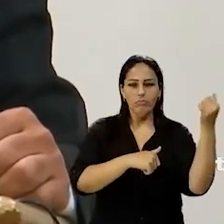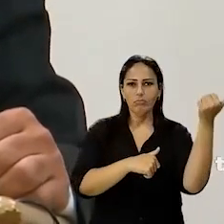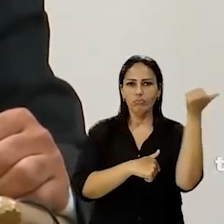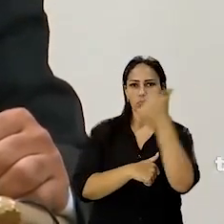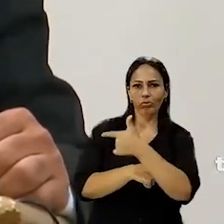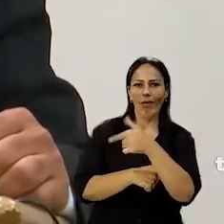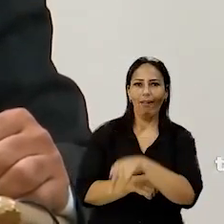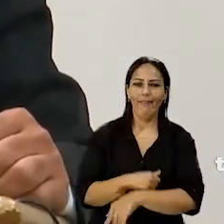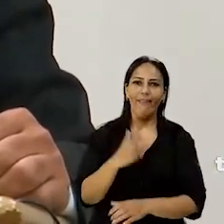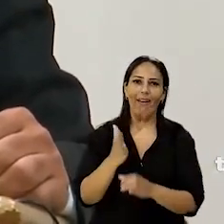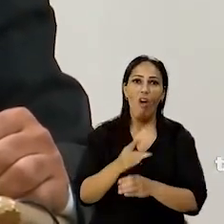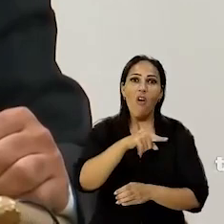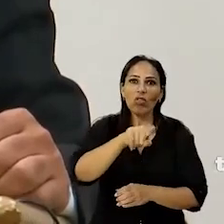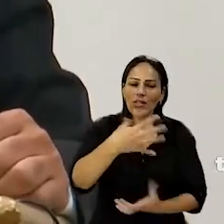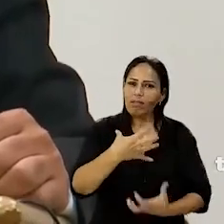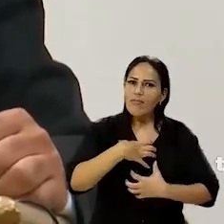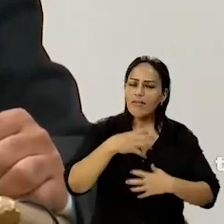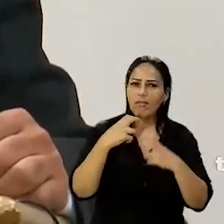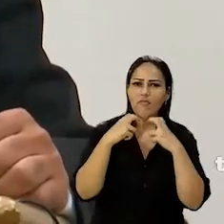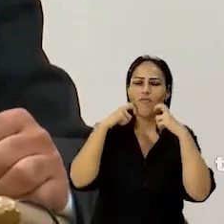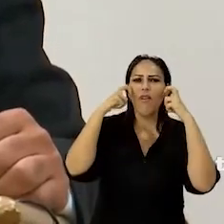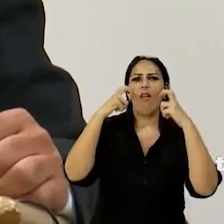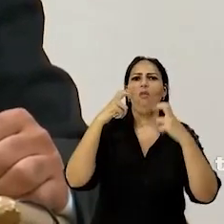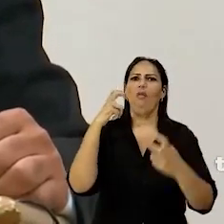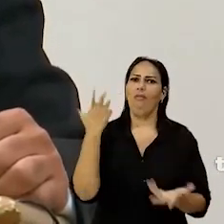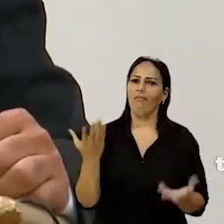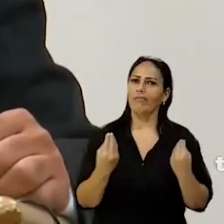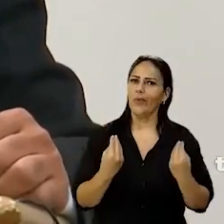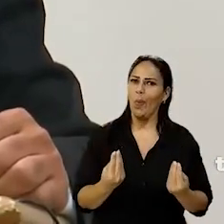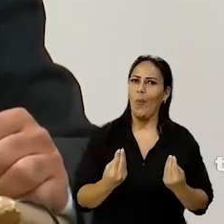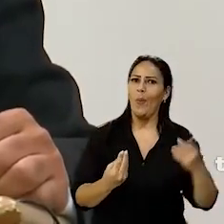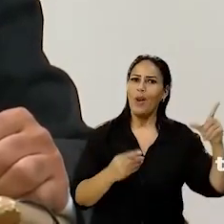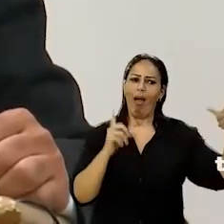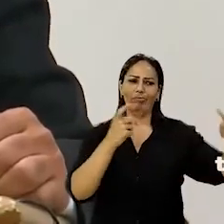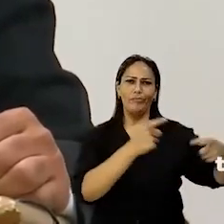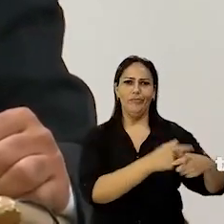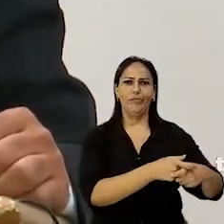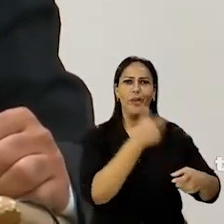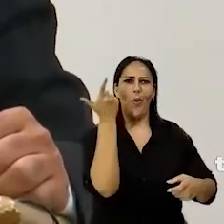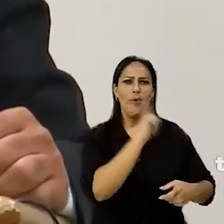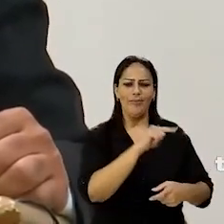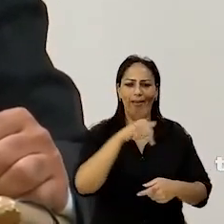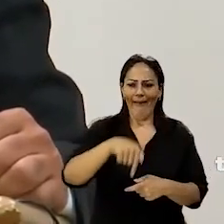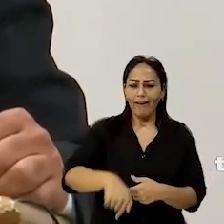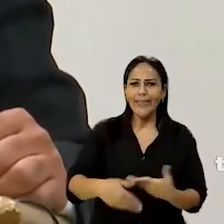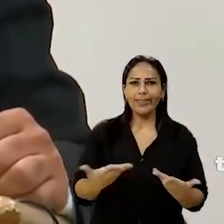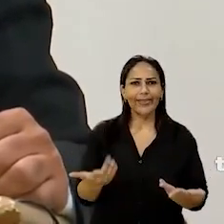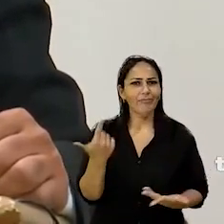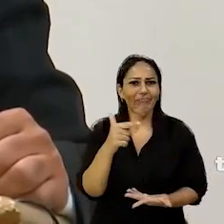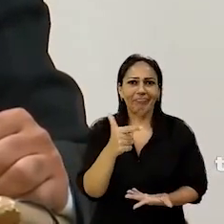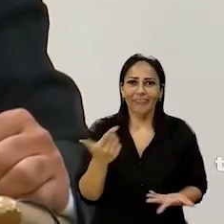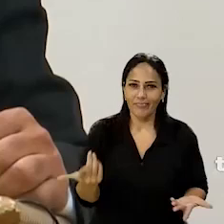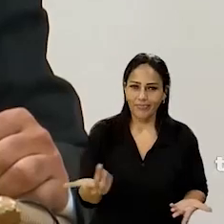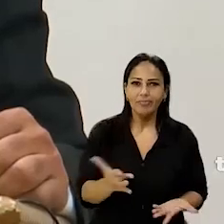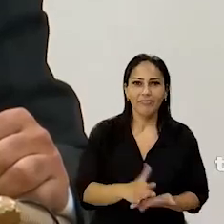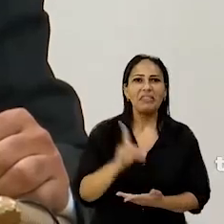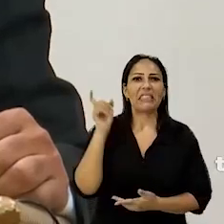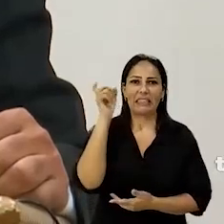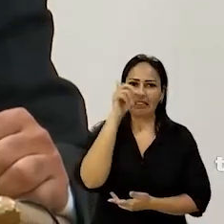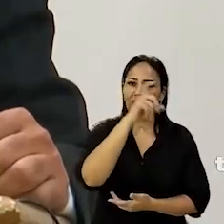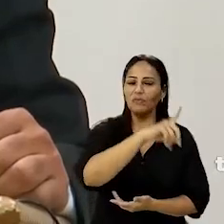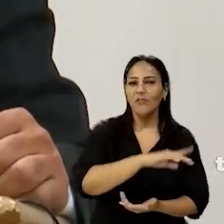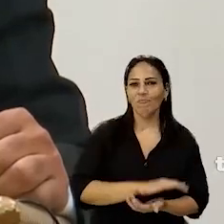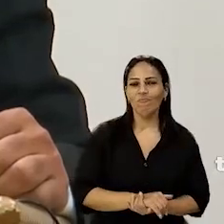que vocês sintam vergonha de uma realidade dessa. É muita hipocrisia aqui em cima. Muita